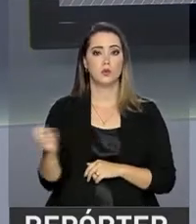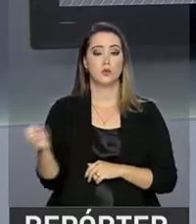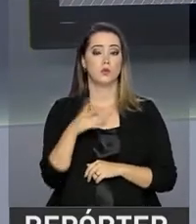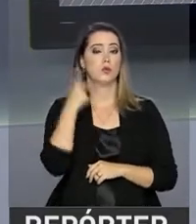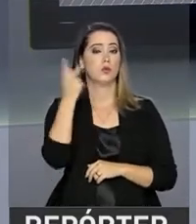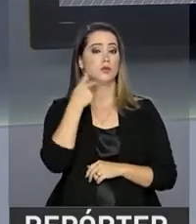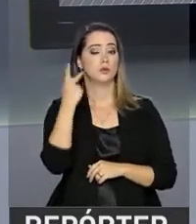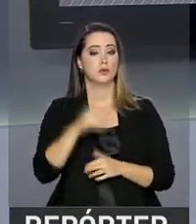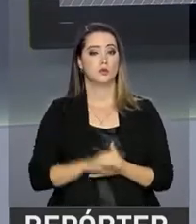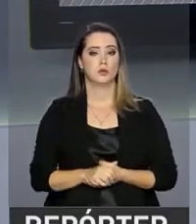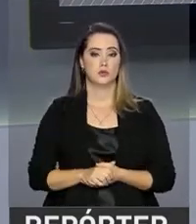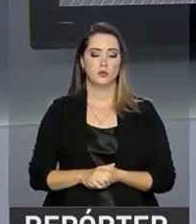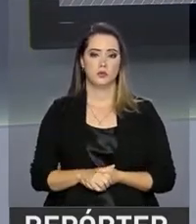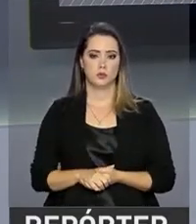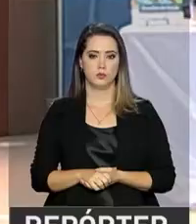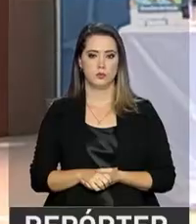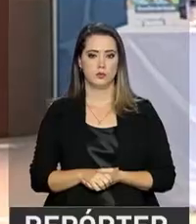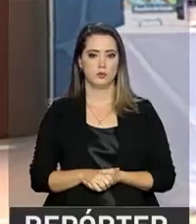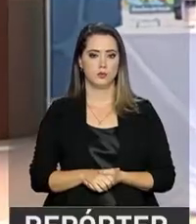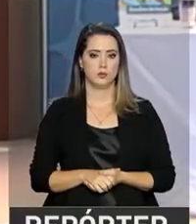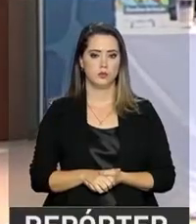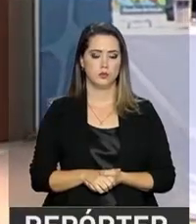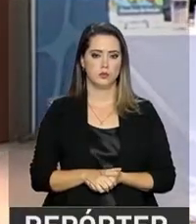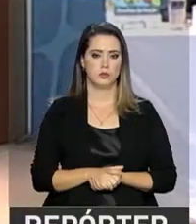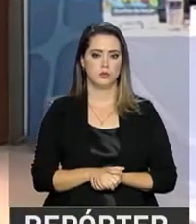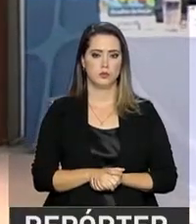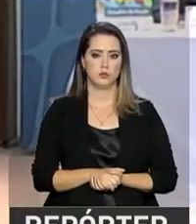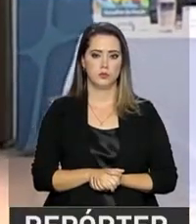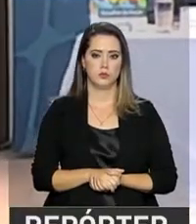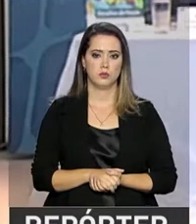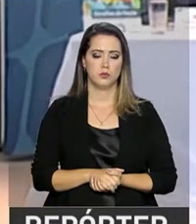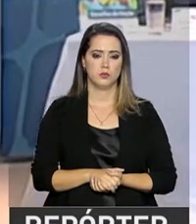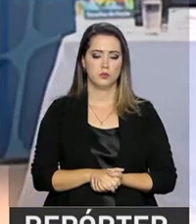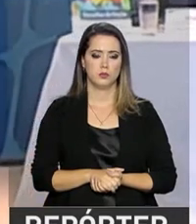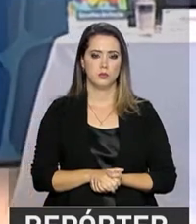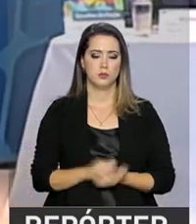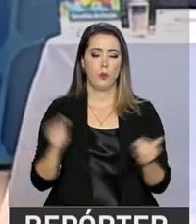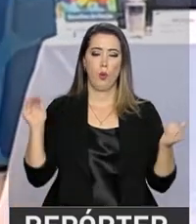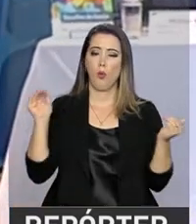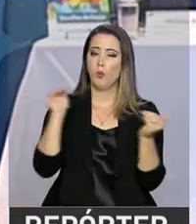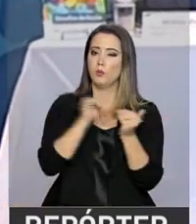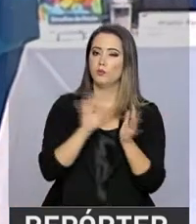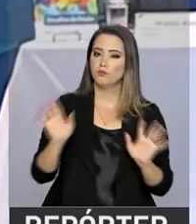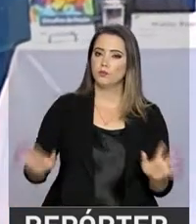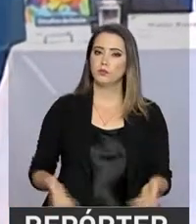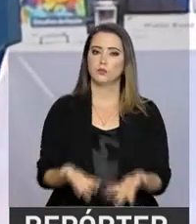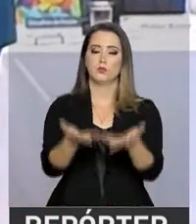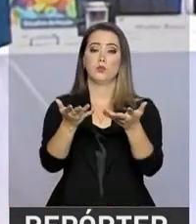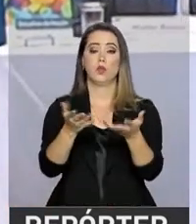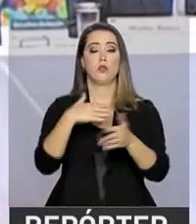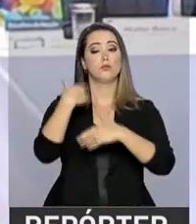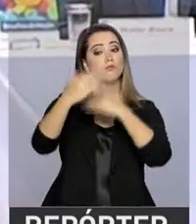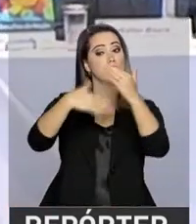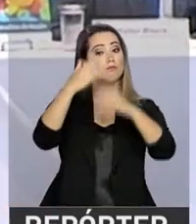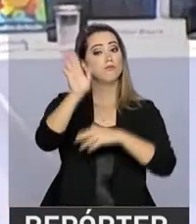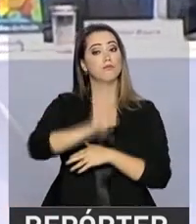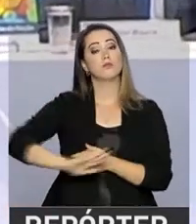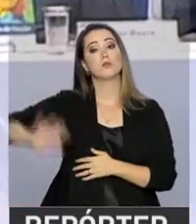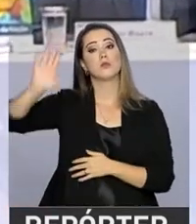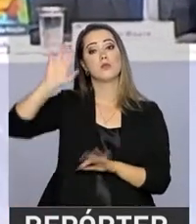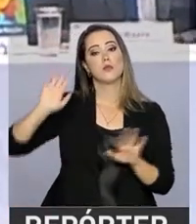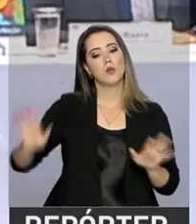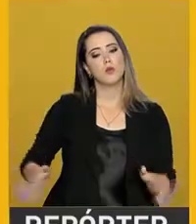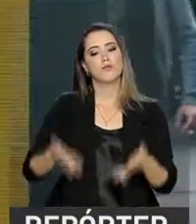novas políticas públicas o foco é promover o desenvolvimento nacional com aumento da